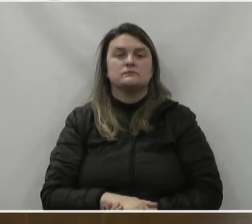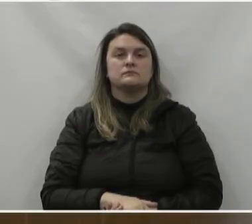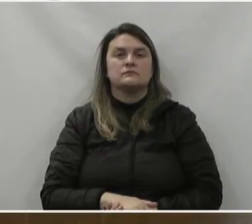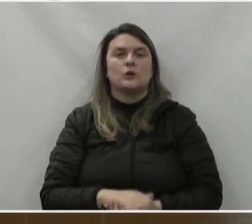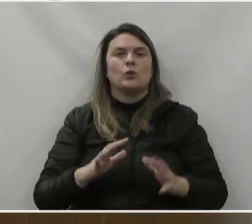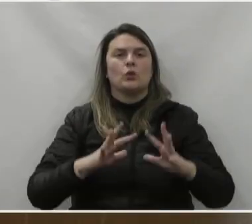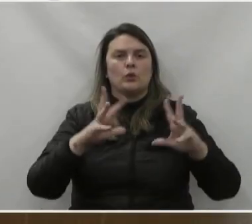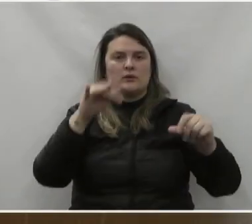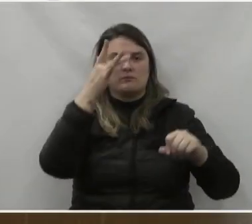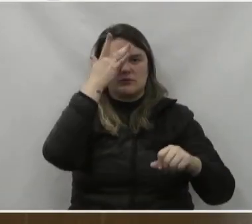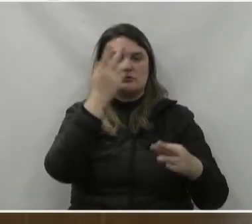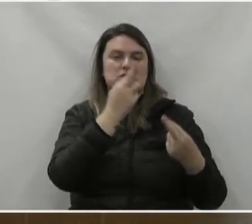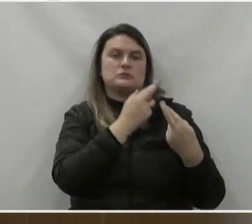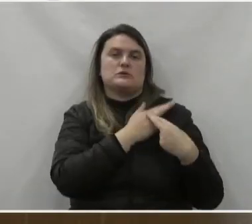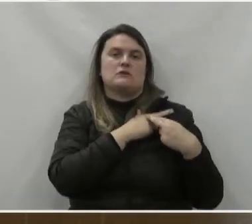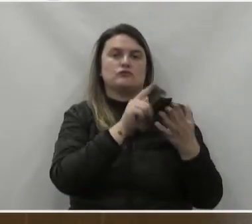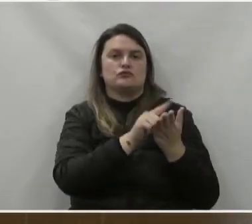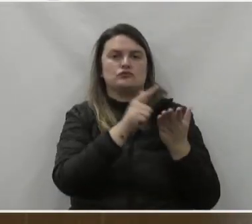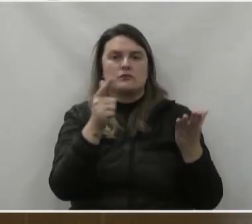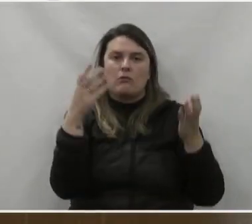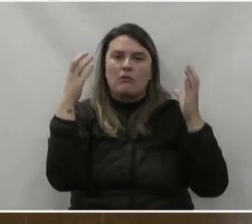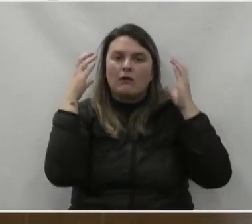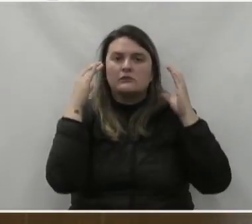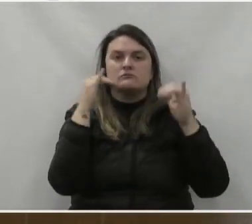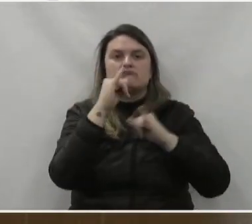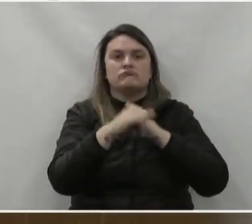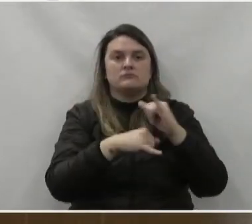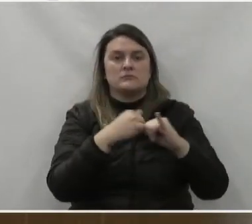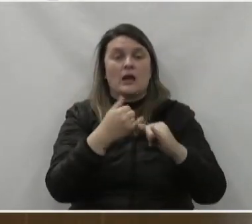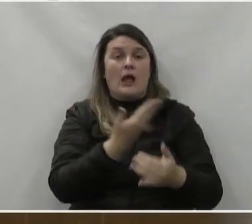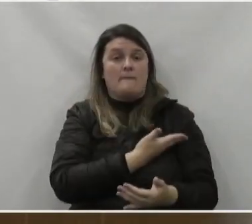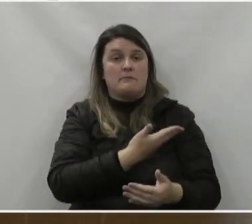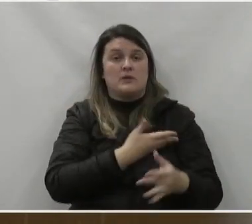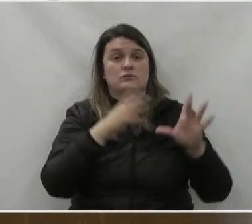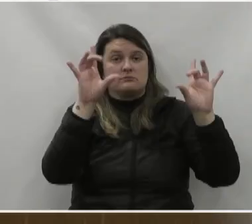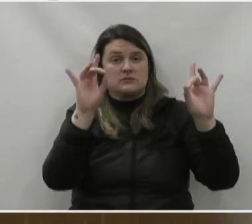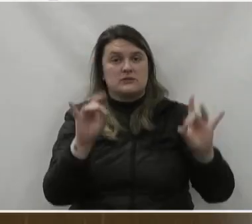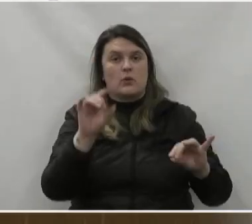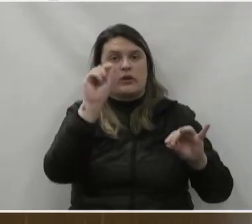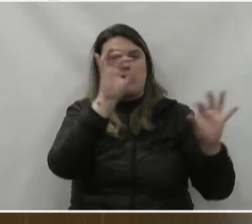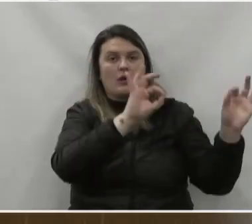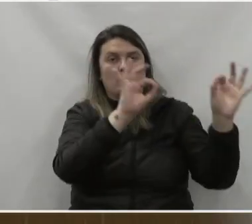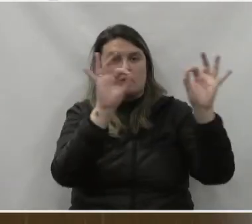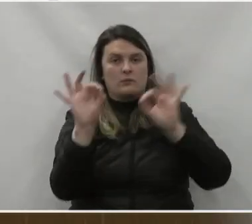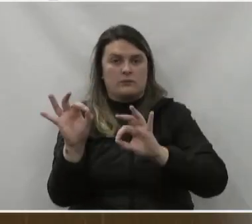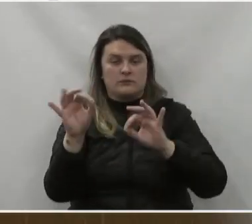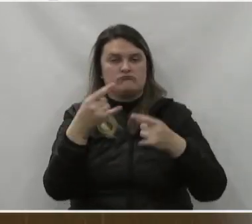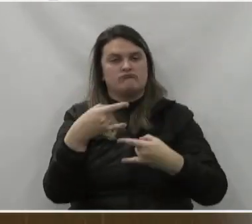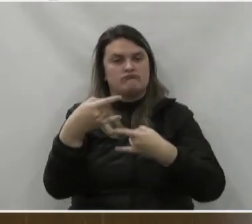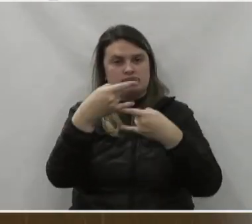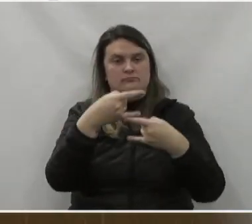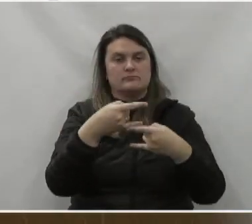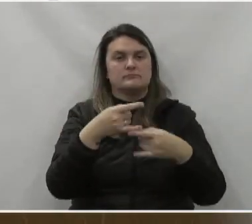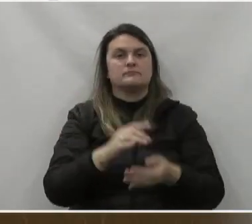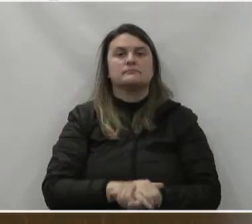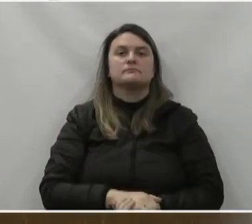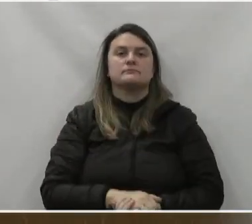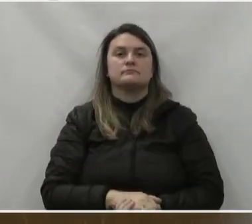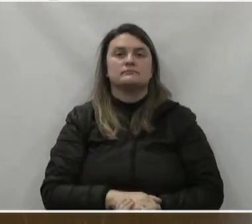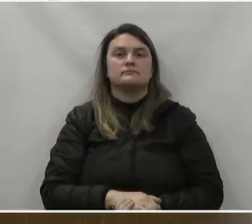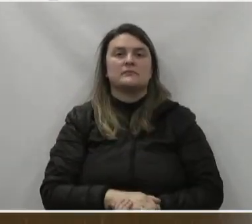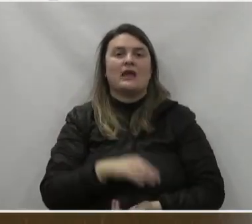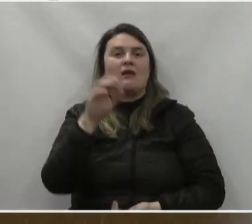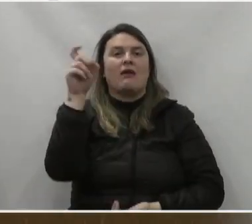toda a imprensa escrita e falada, todos os amigos, as pessoas que nos acompanham na noite de hoje. Também cumprimentar aqui meu